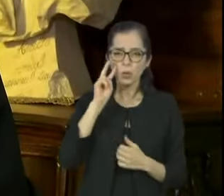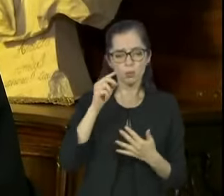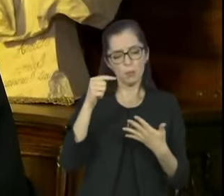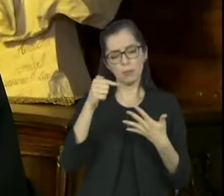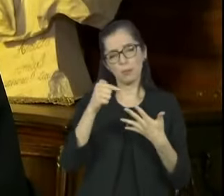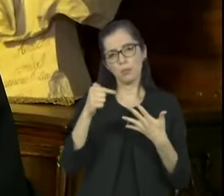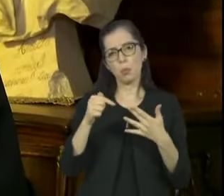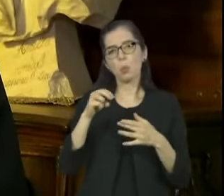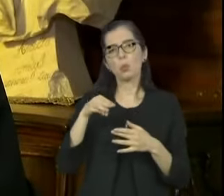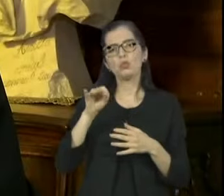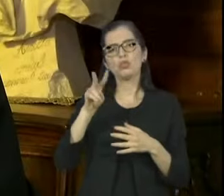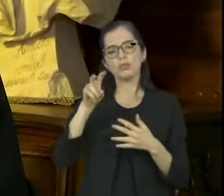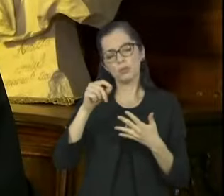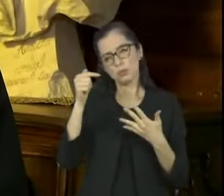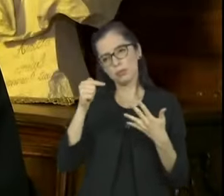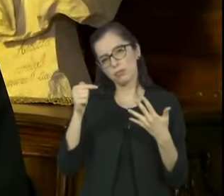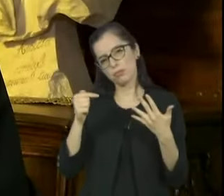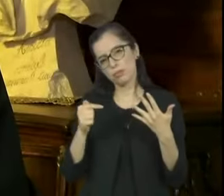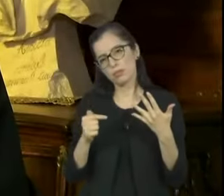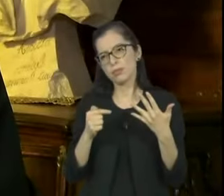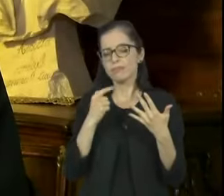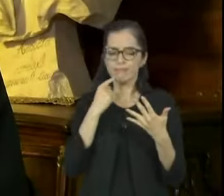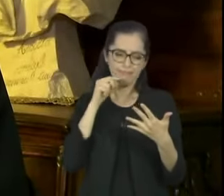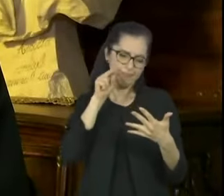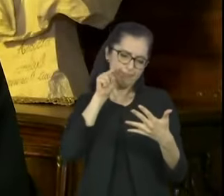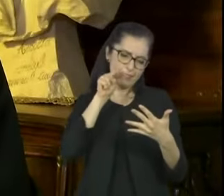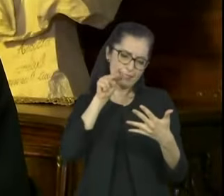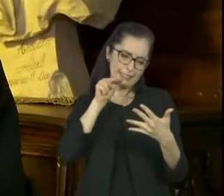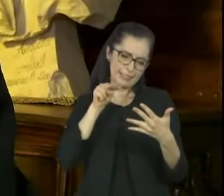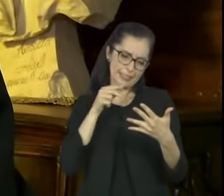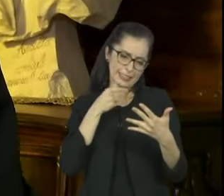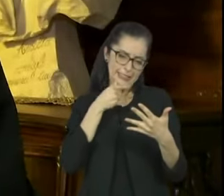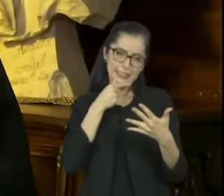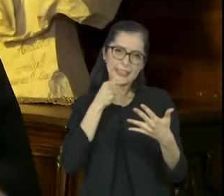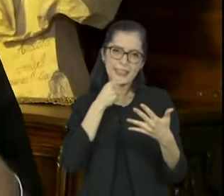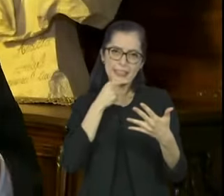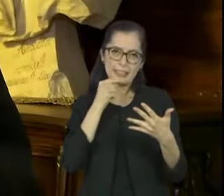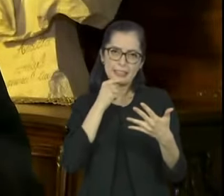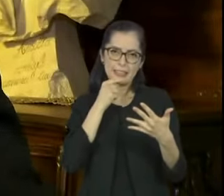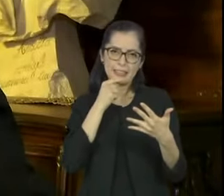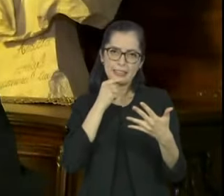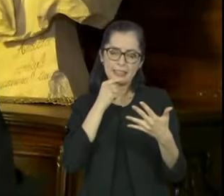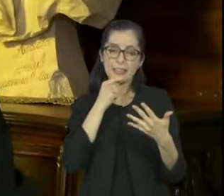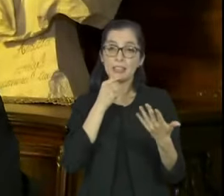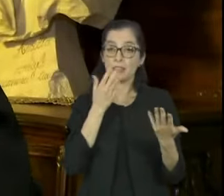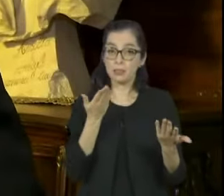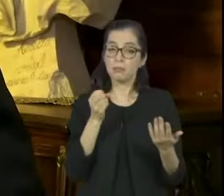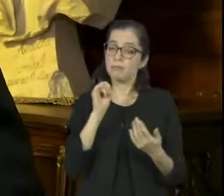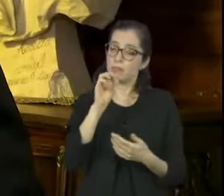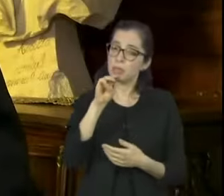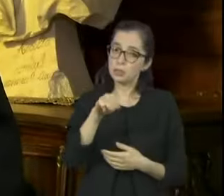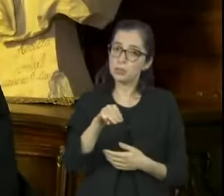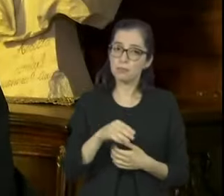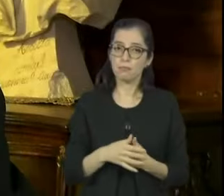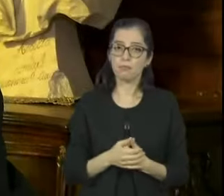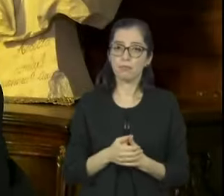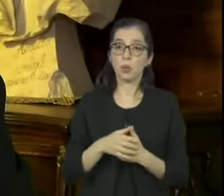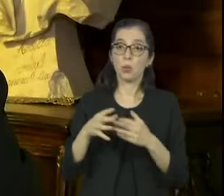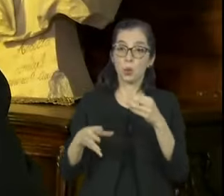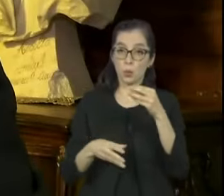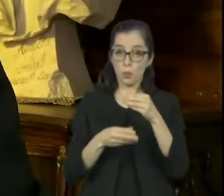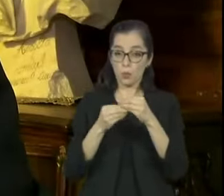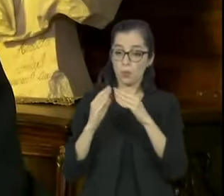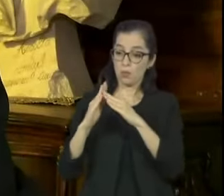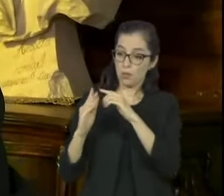põe é que você pode levar em conta também esta a mensagem da Igreja